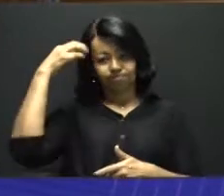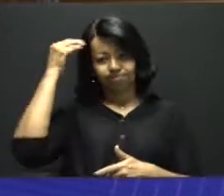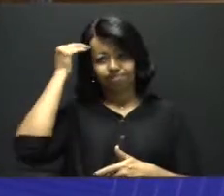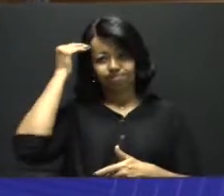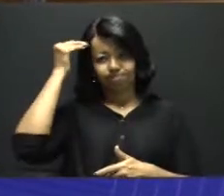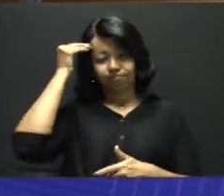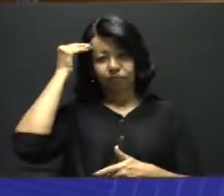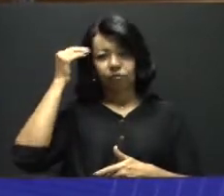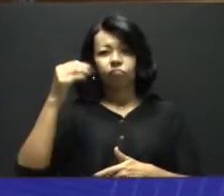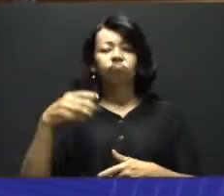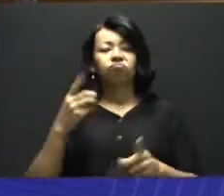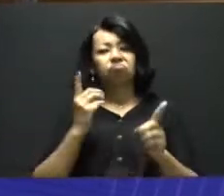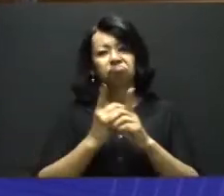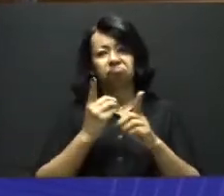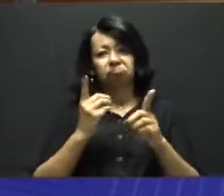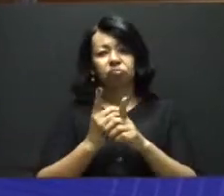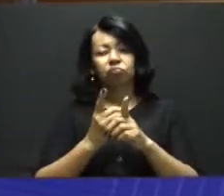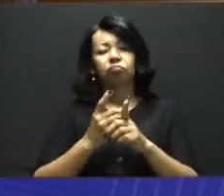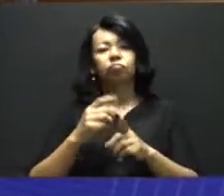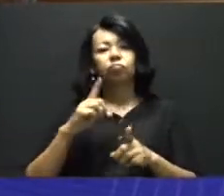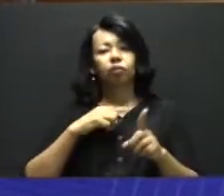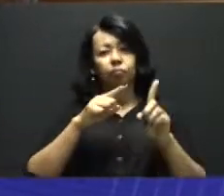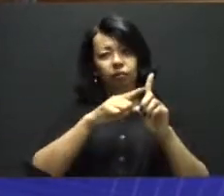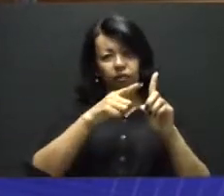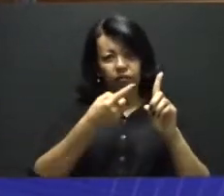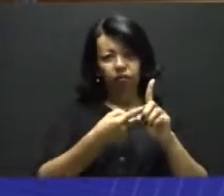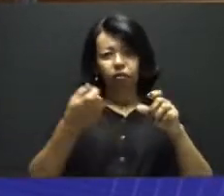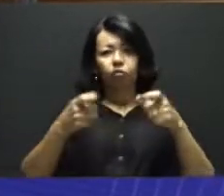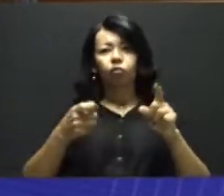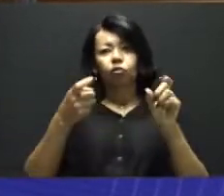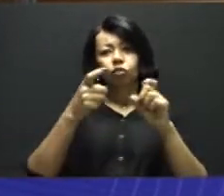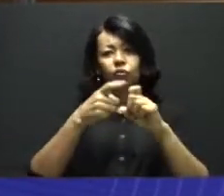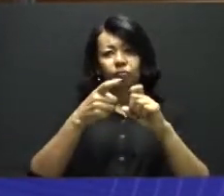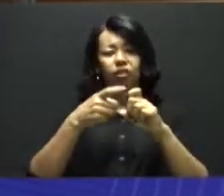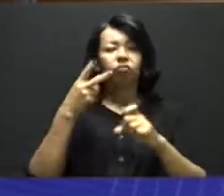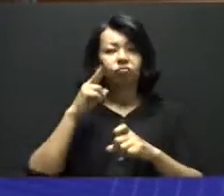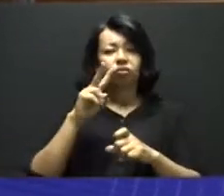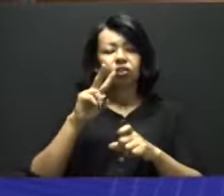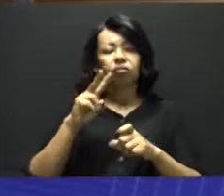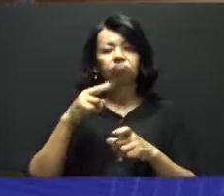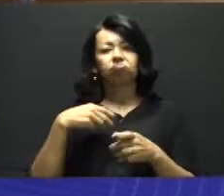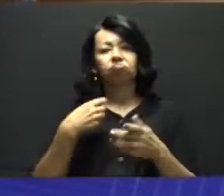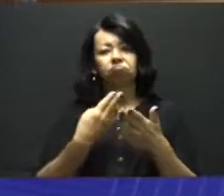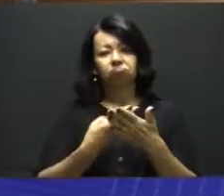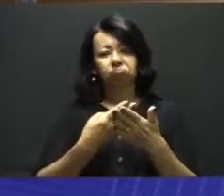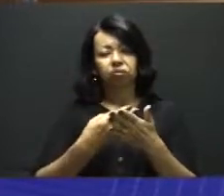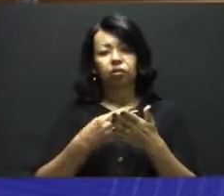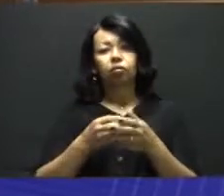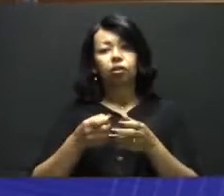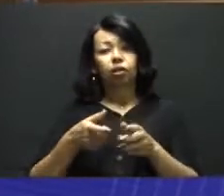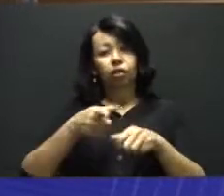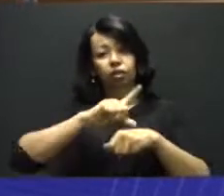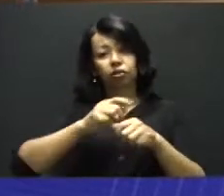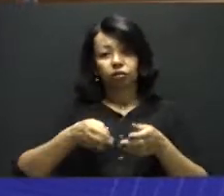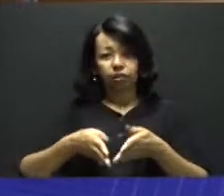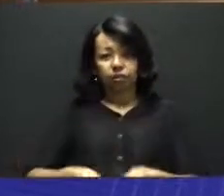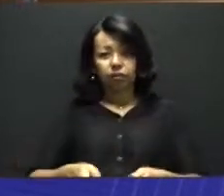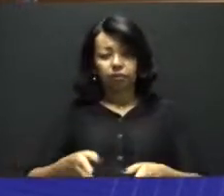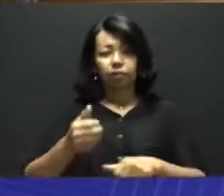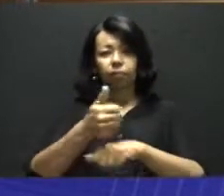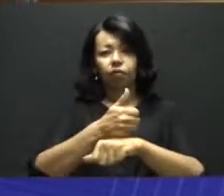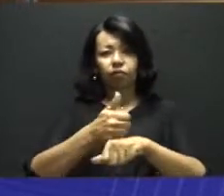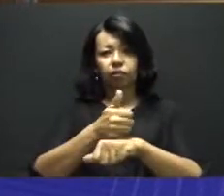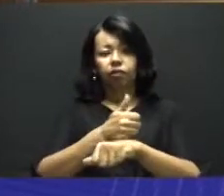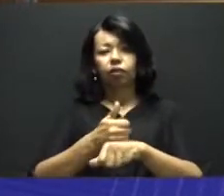durante o período de gravidez onde o médico acompanhava seu pré natal o profissional aconselhou que